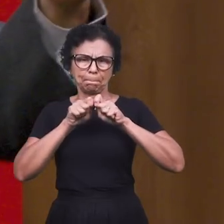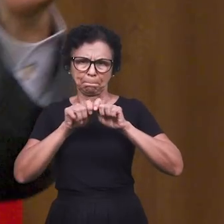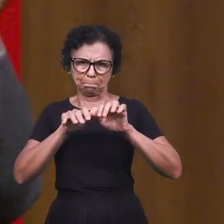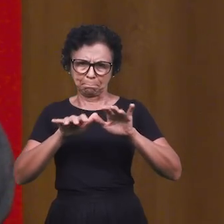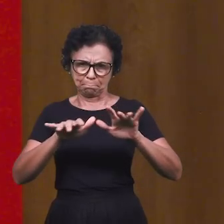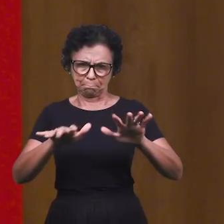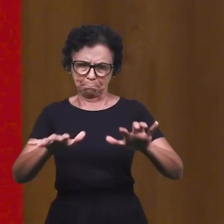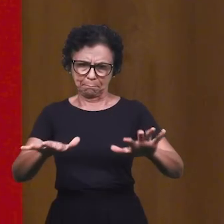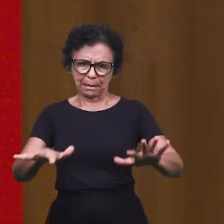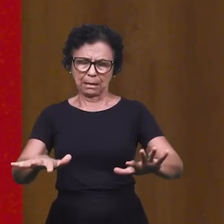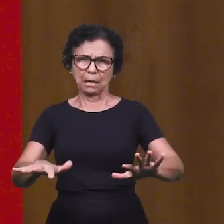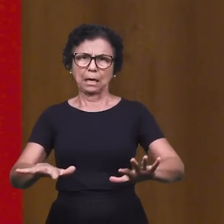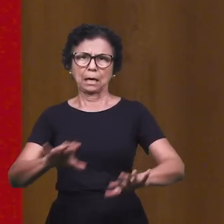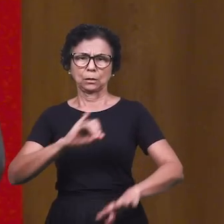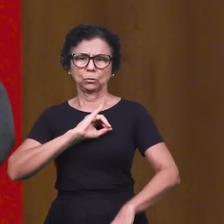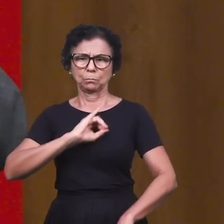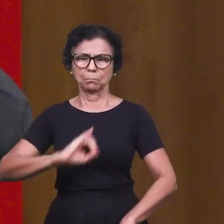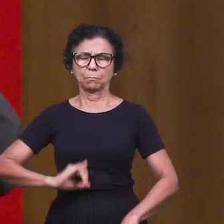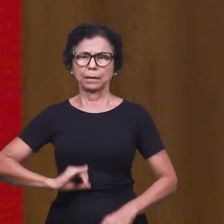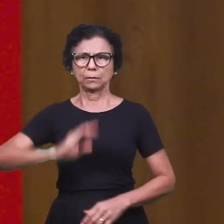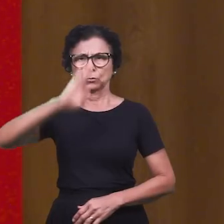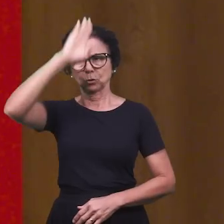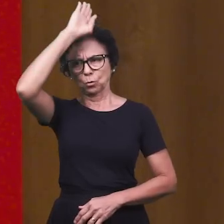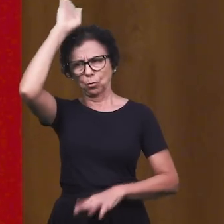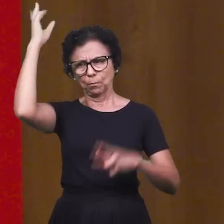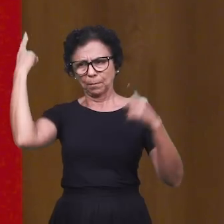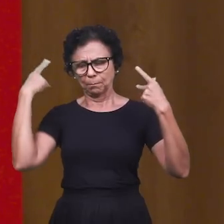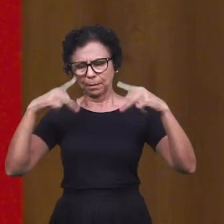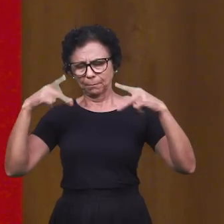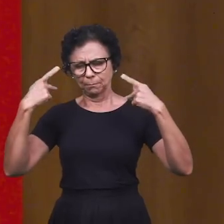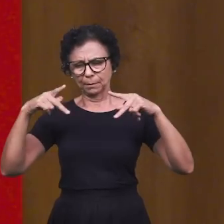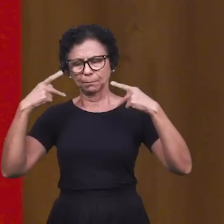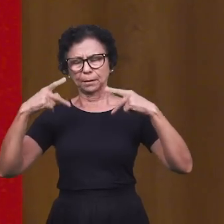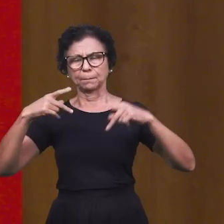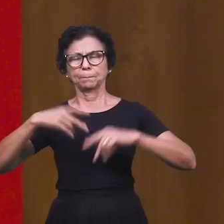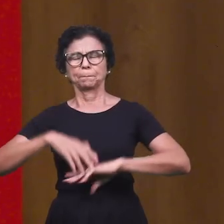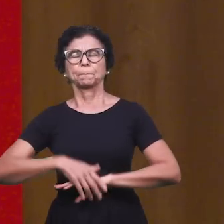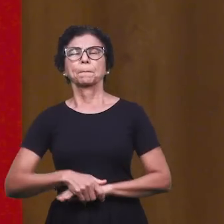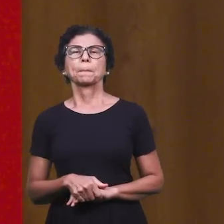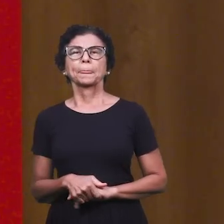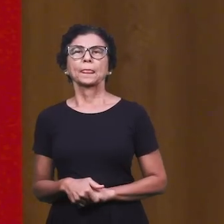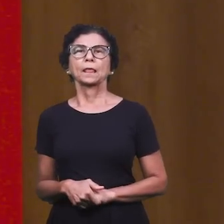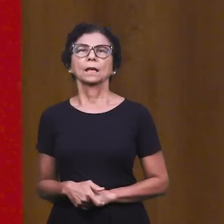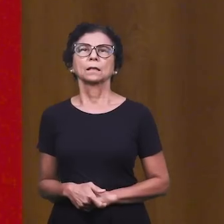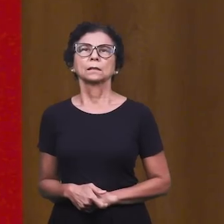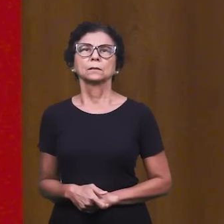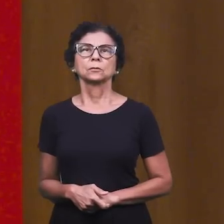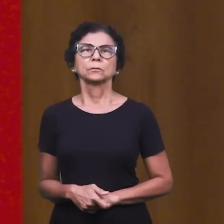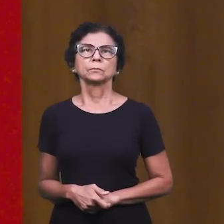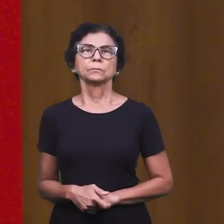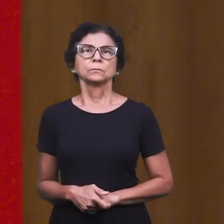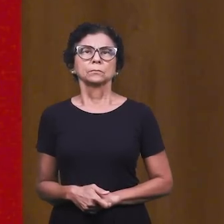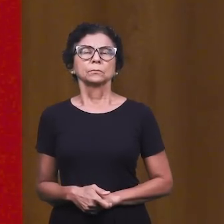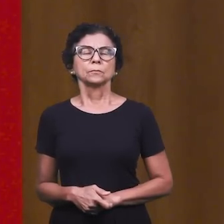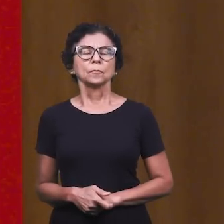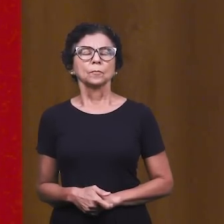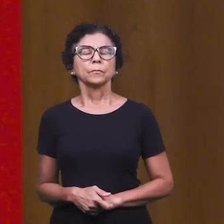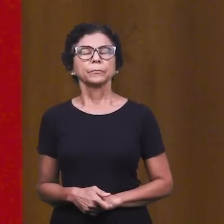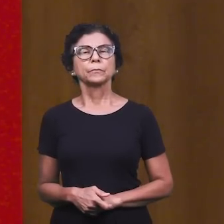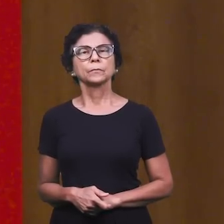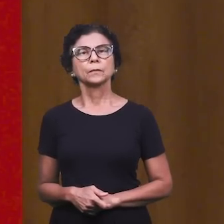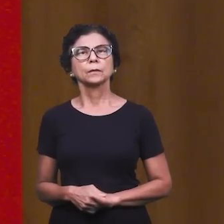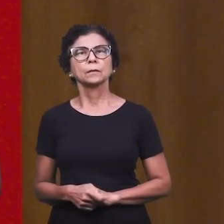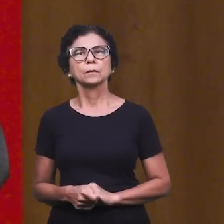por todo o Império Romano, pregando a palavra. E outra, então, foi muito bem comentado